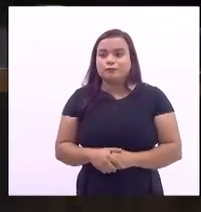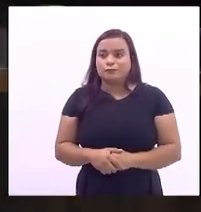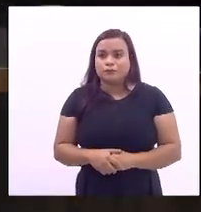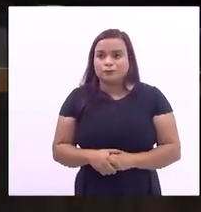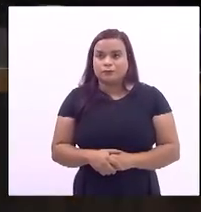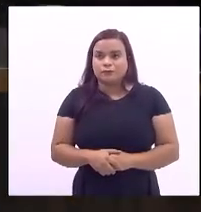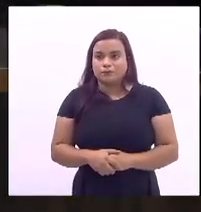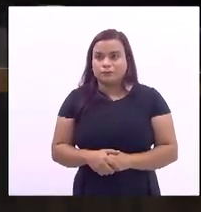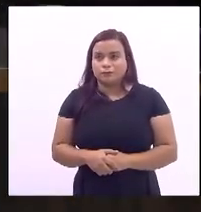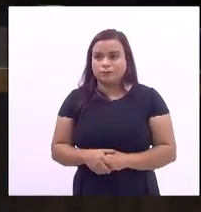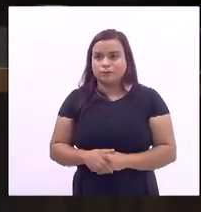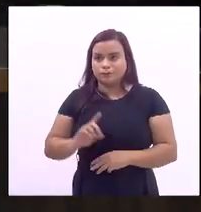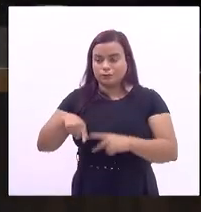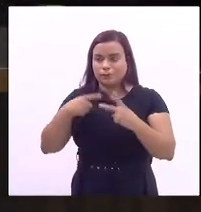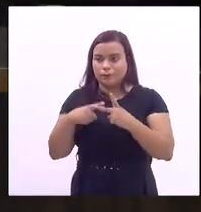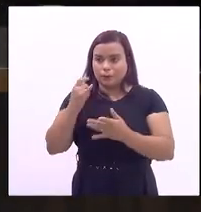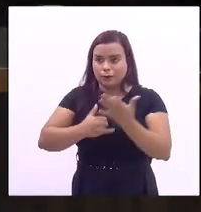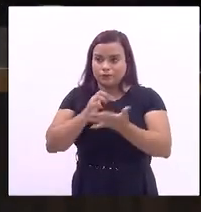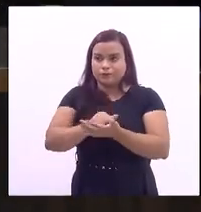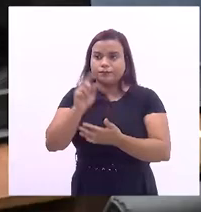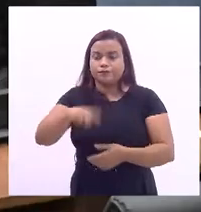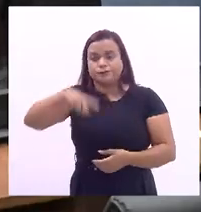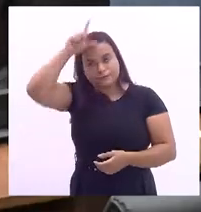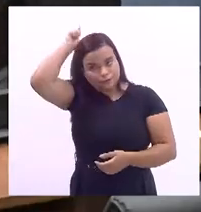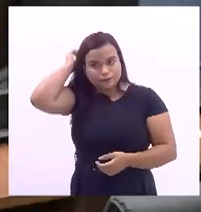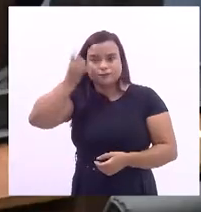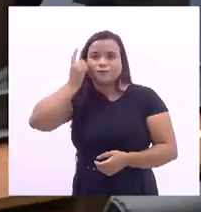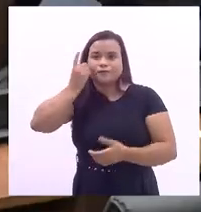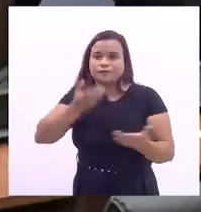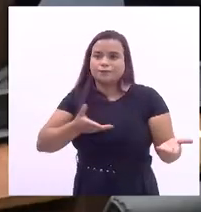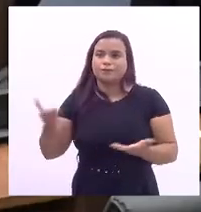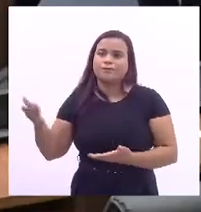o próximo orador Espírita nova Deputado Luiz Paulo